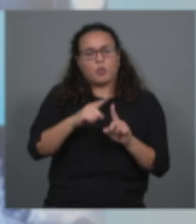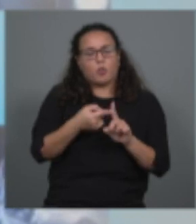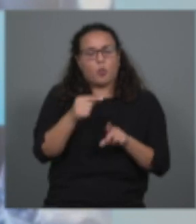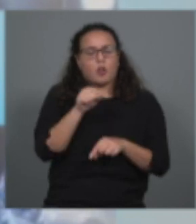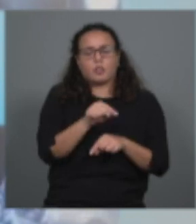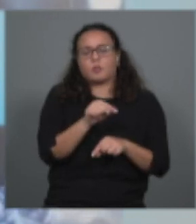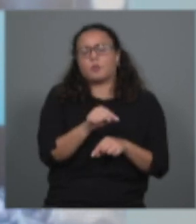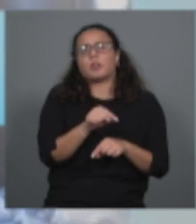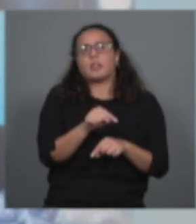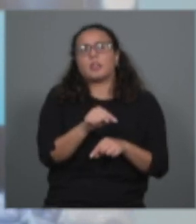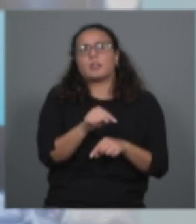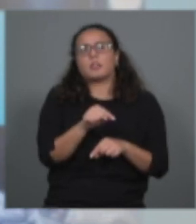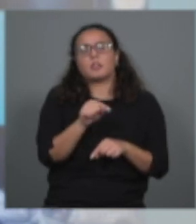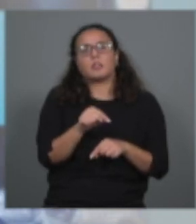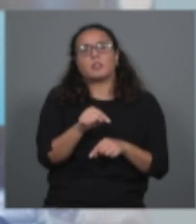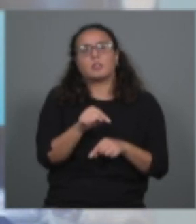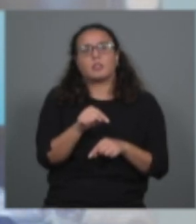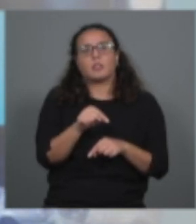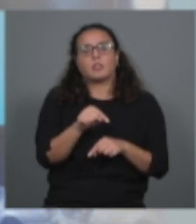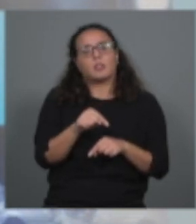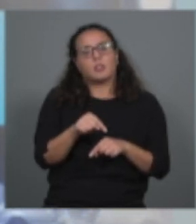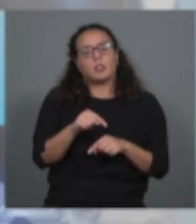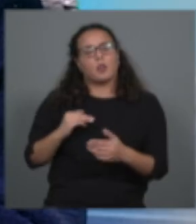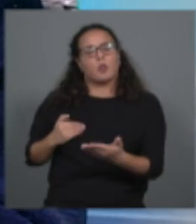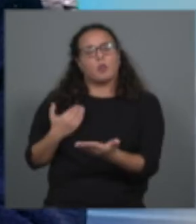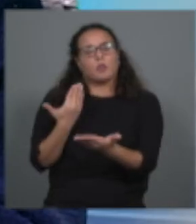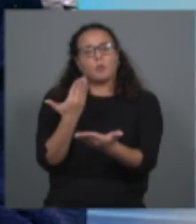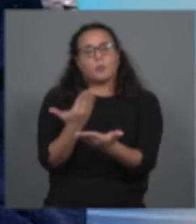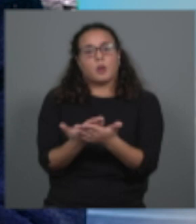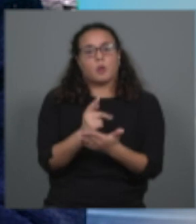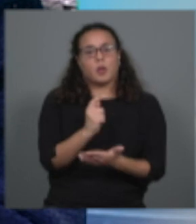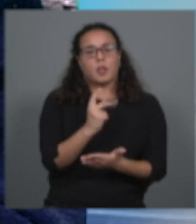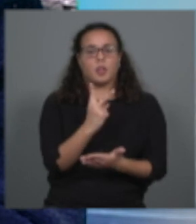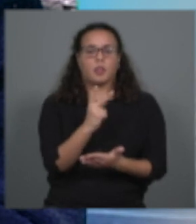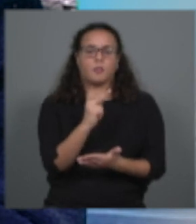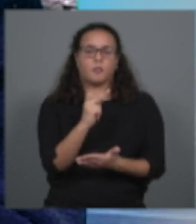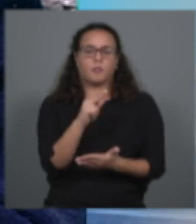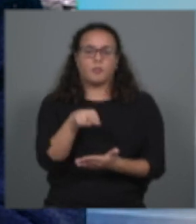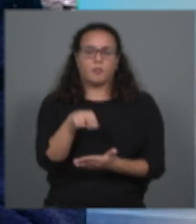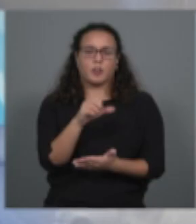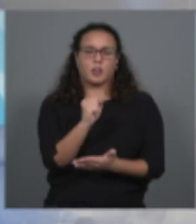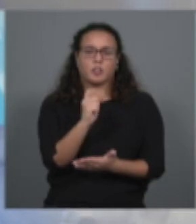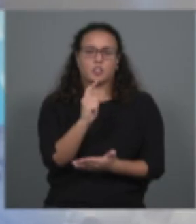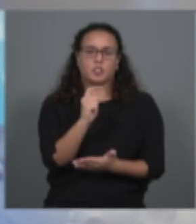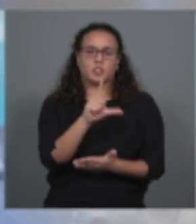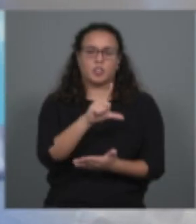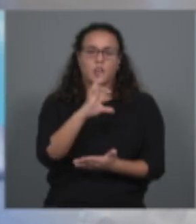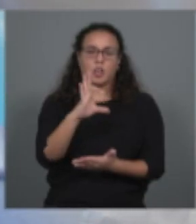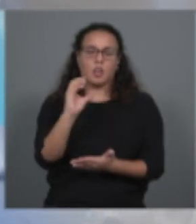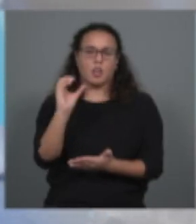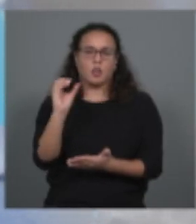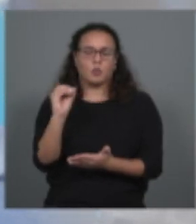aliás, tem o desassombro de propor o Evangelho ou de começar a rezar nos